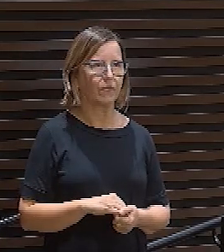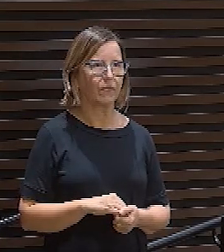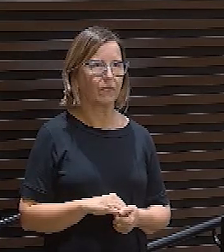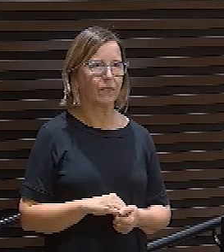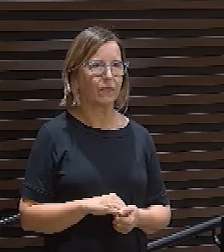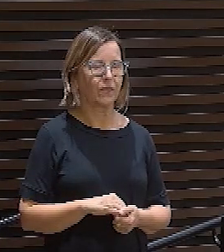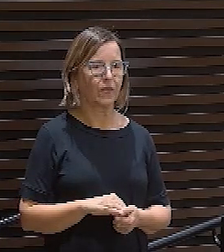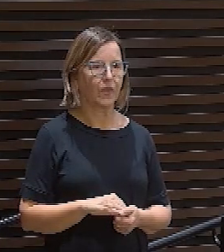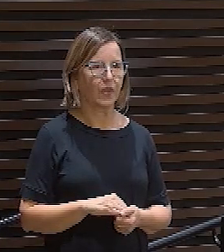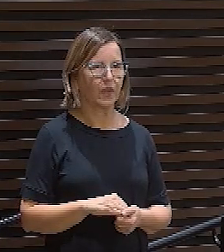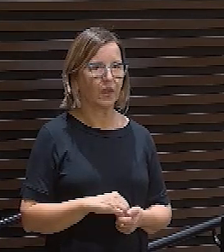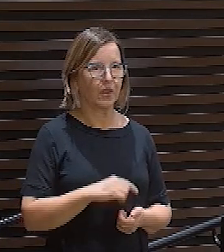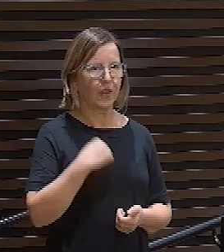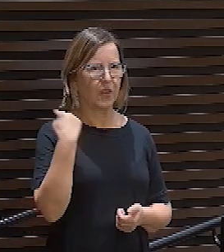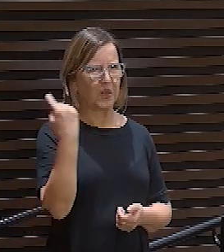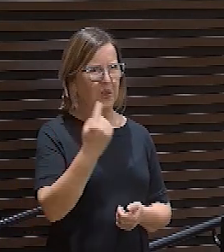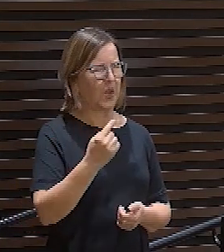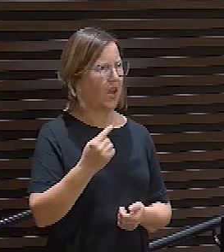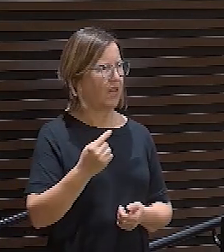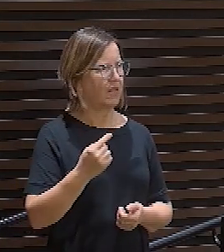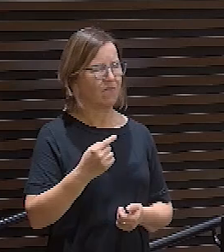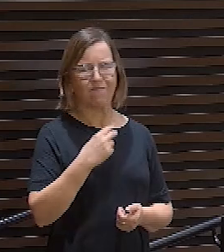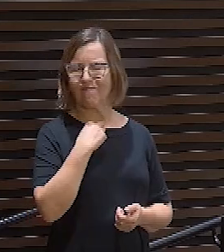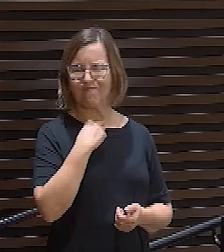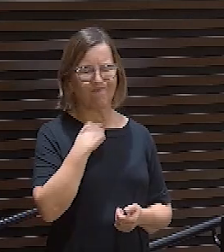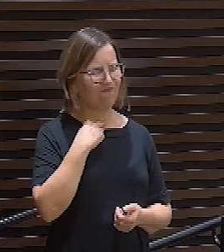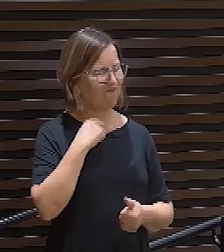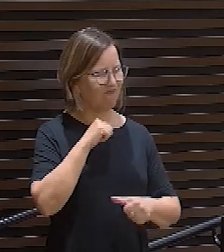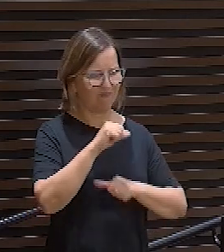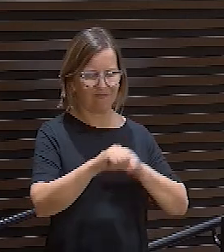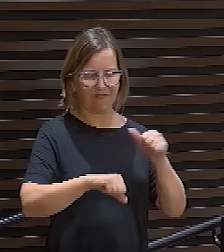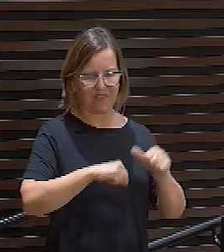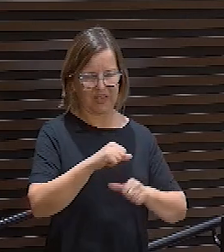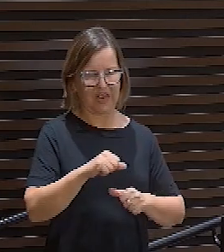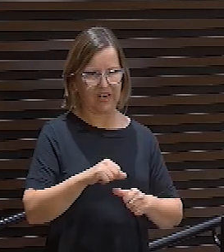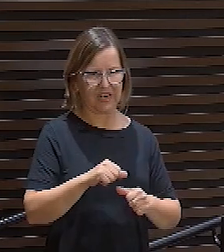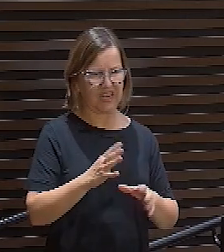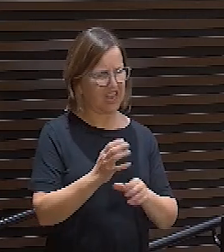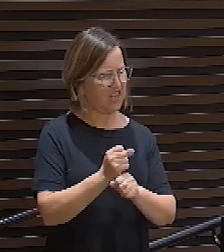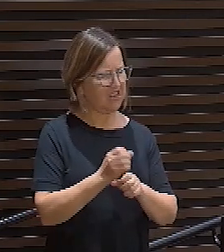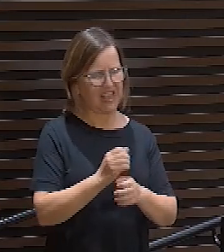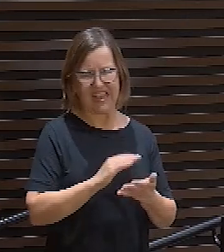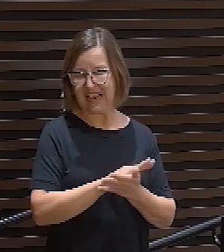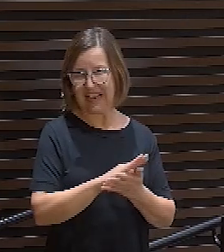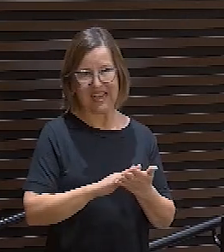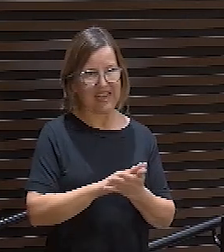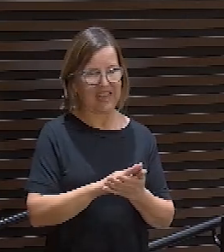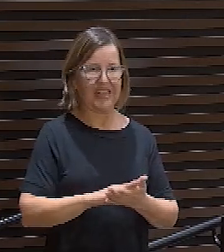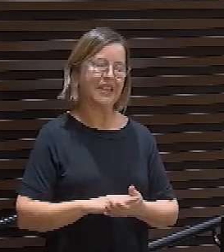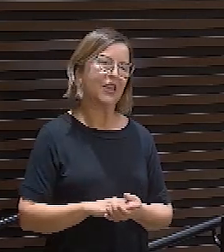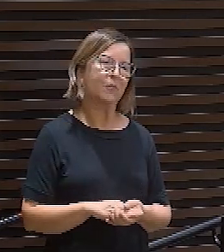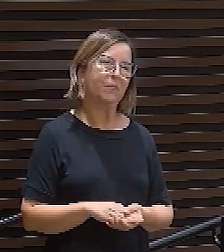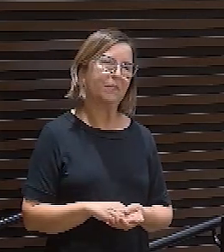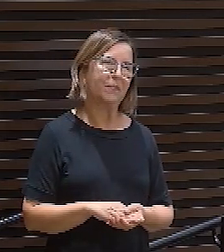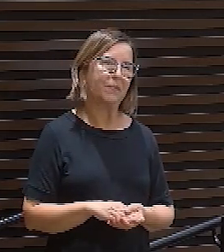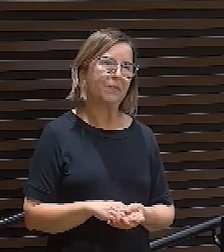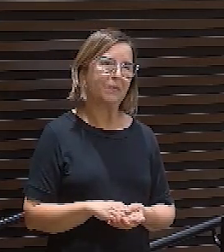agradável, repaginar. Nós não vamos adicionar nada. Ele não é